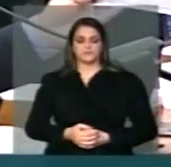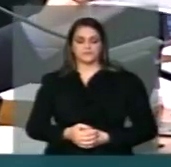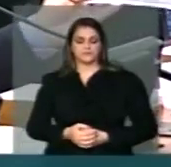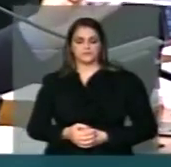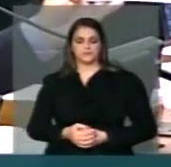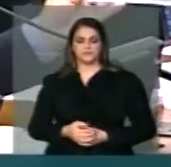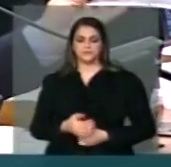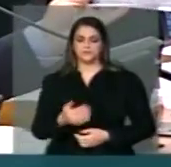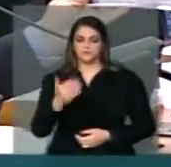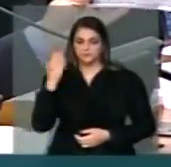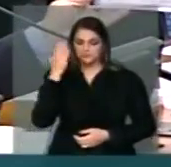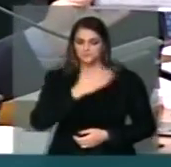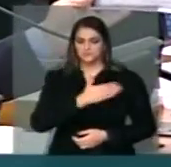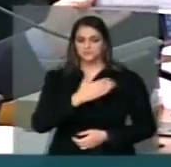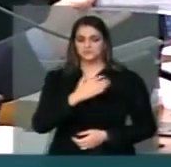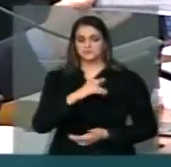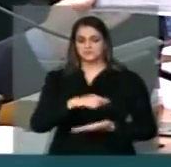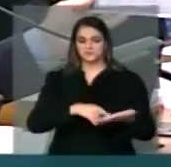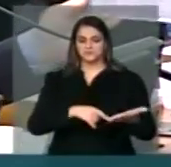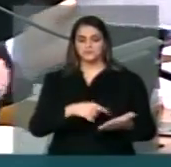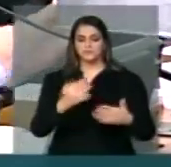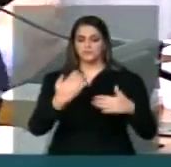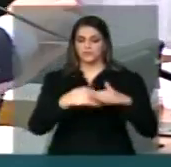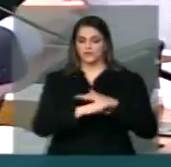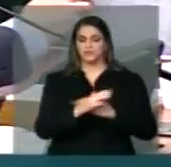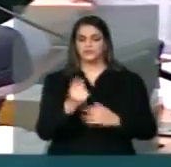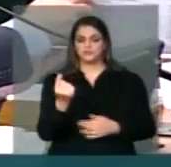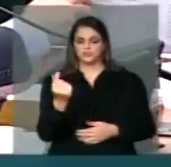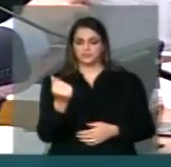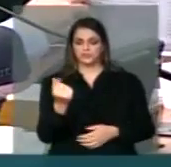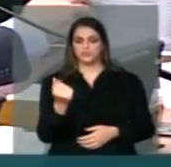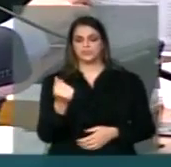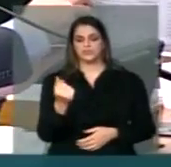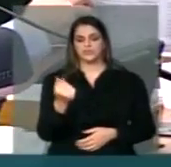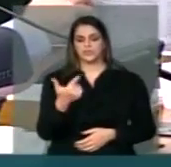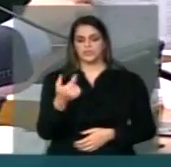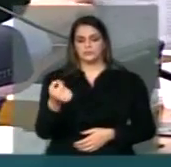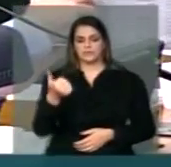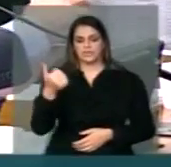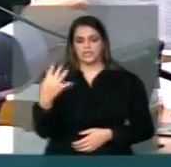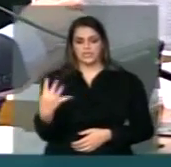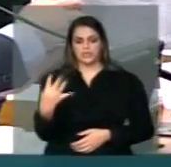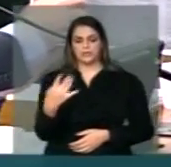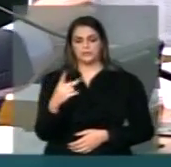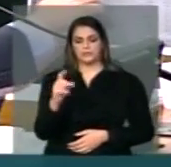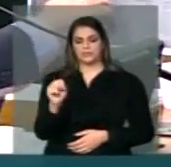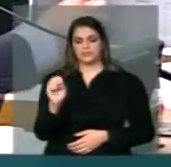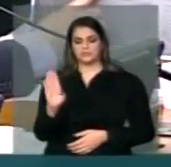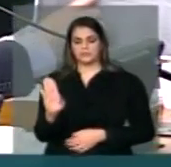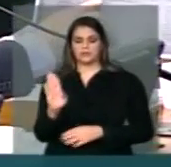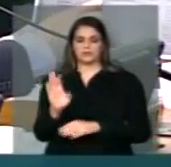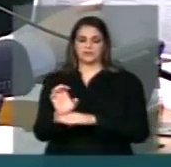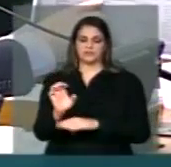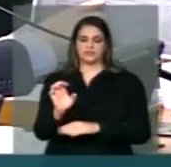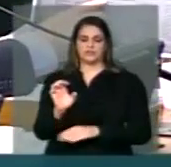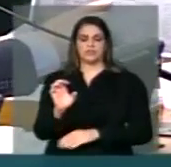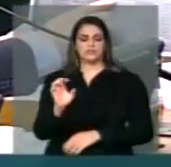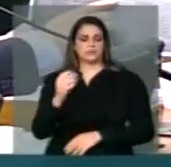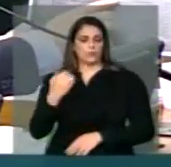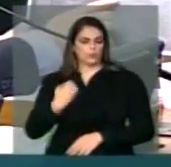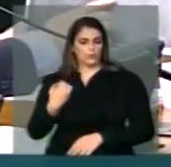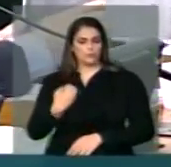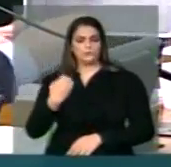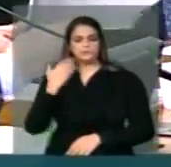para poder negar, feito no Banco do Brasil, na conta do partido, eleição 2014, PSB estadual, a agência, a conta e